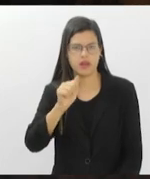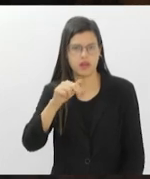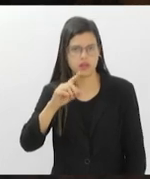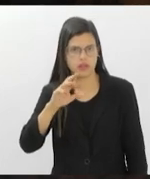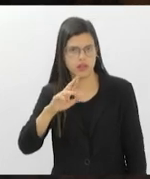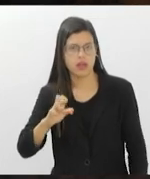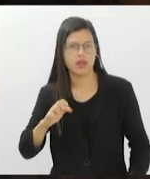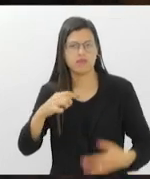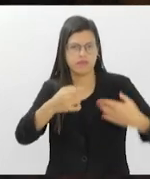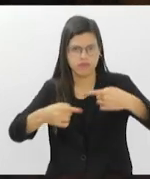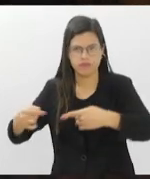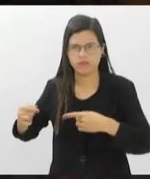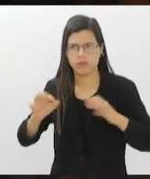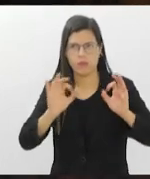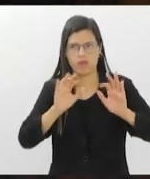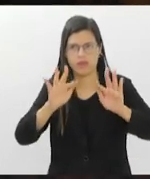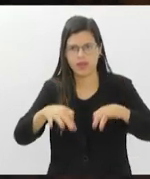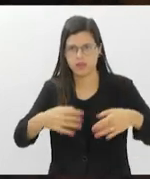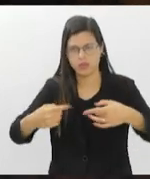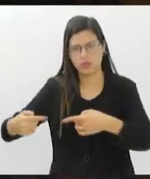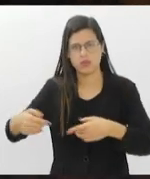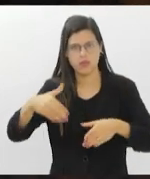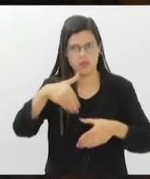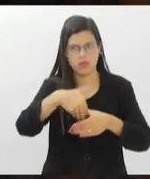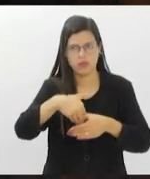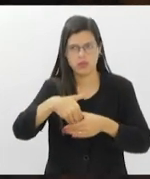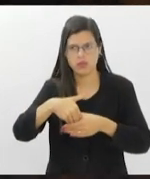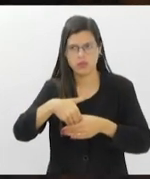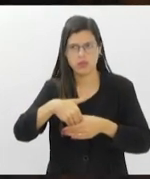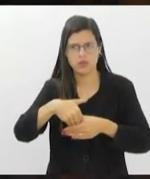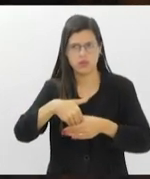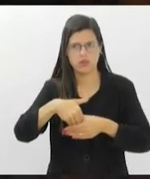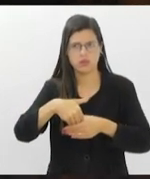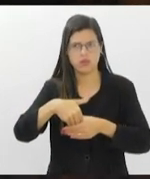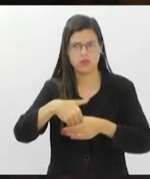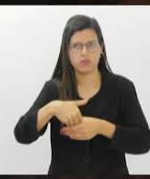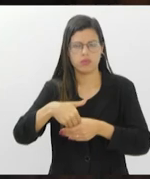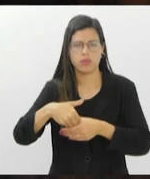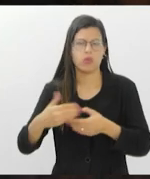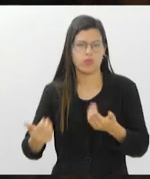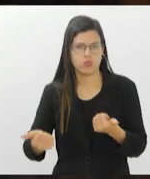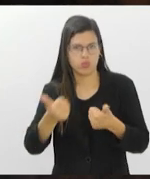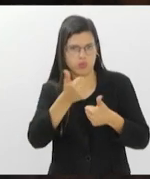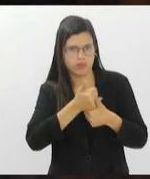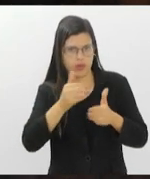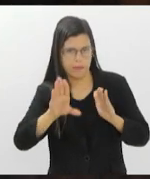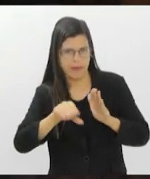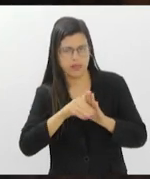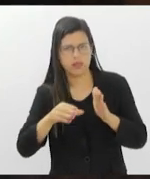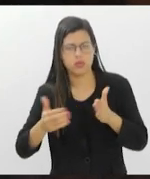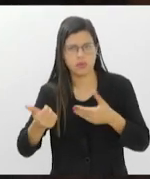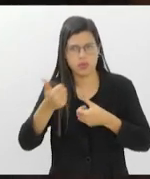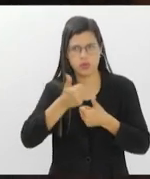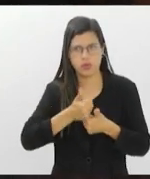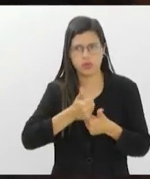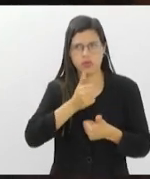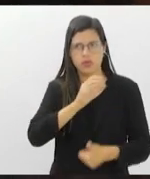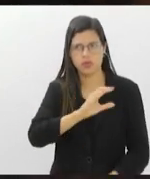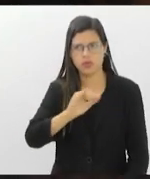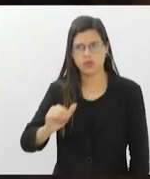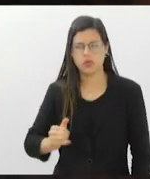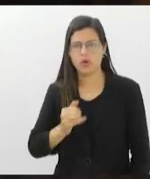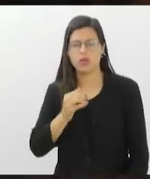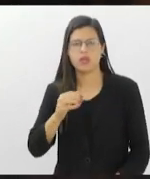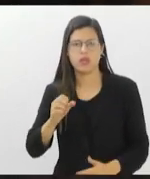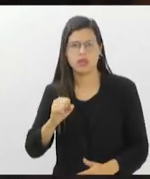havendo quem queira discutir, encerrada a discussão e votação, o substitutivo da CCJ. Senhores que aprovam, permaneçam como